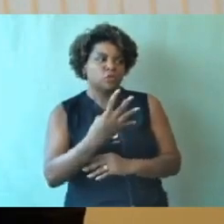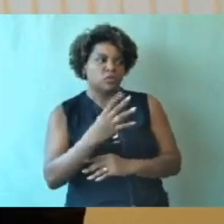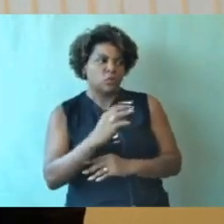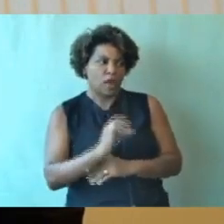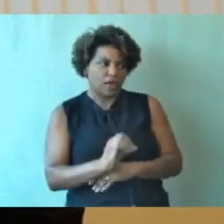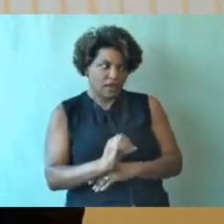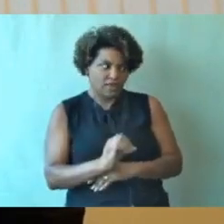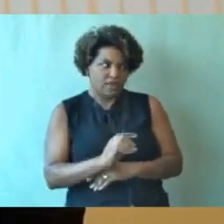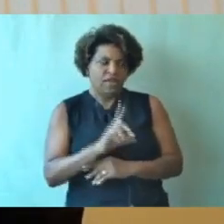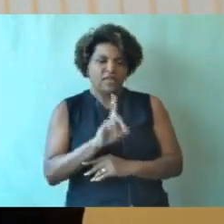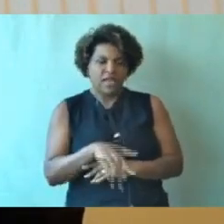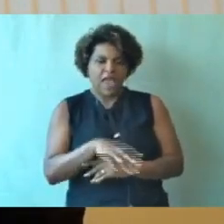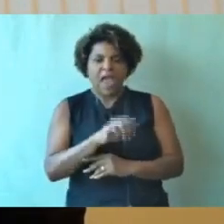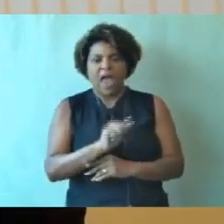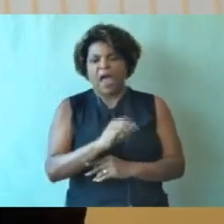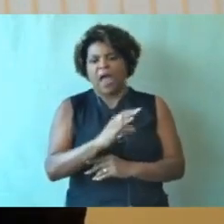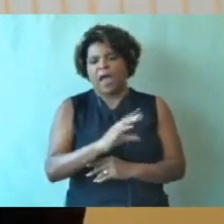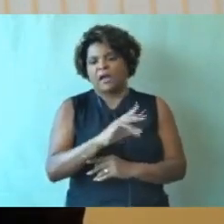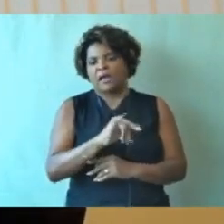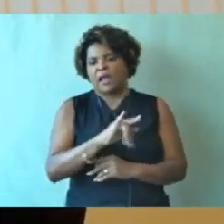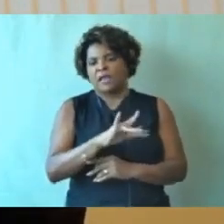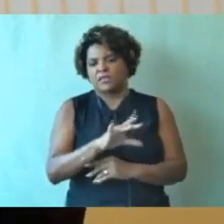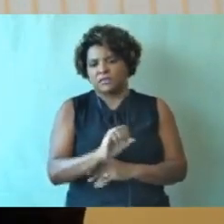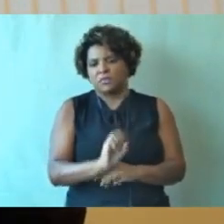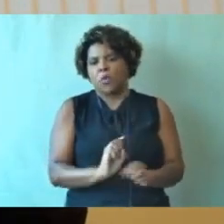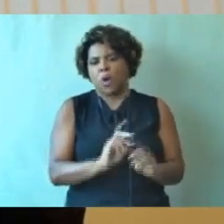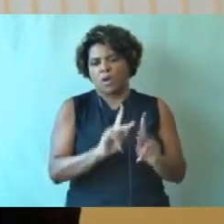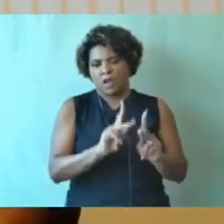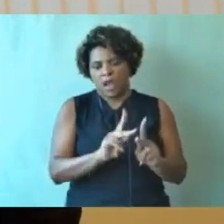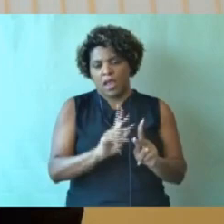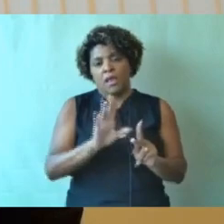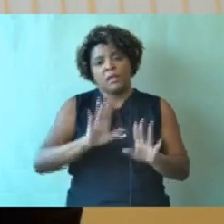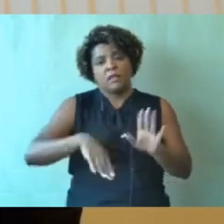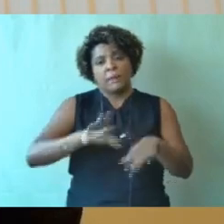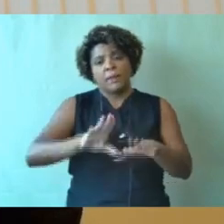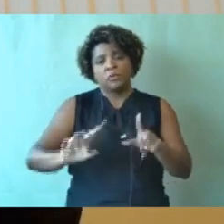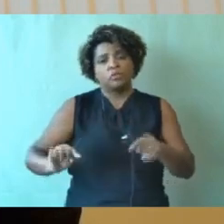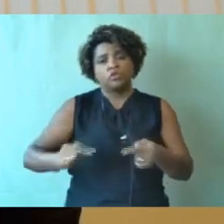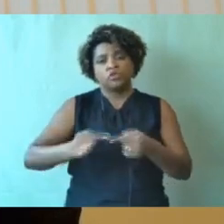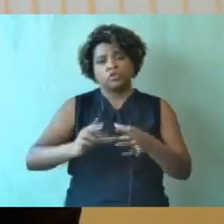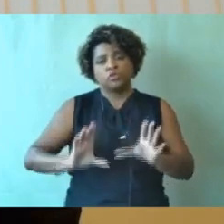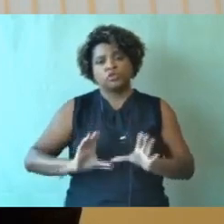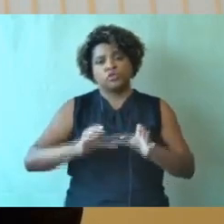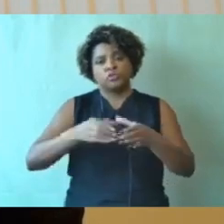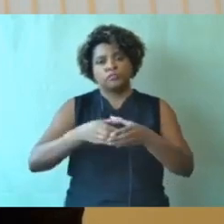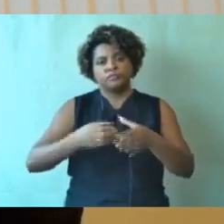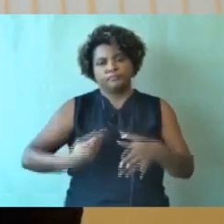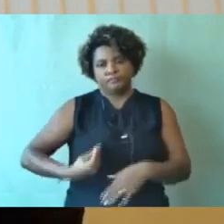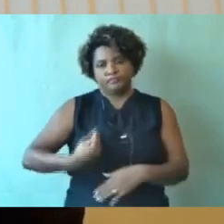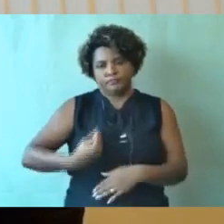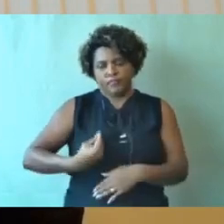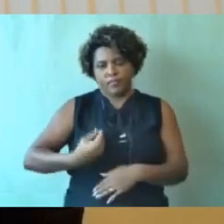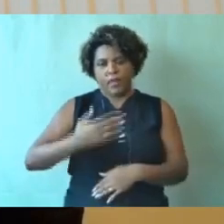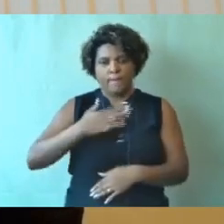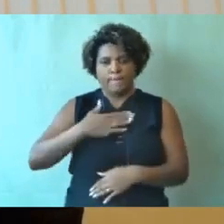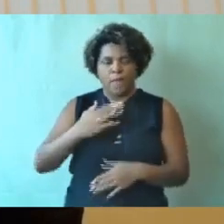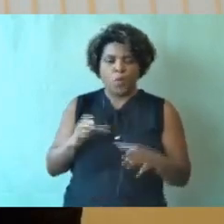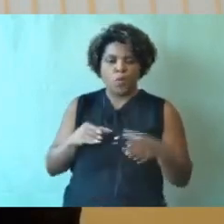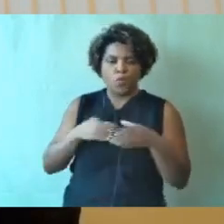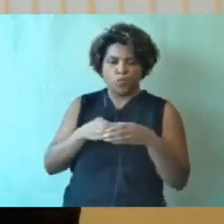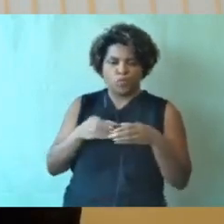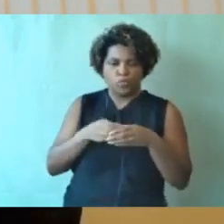aí é comprar uma participação. Por exemplo, o meu grupo tem em torno de 9% do sistema de Belo Horizonte. Eu teria que